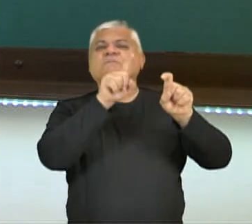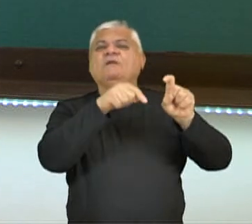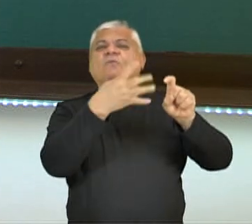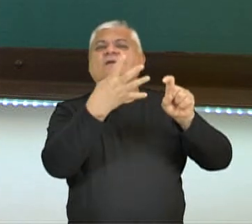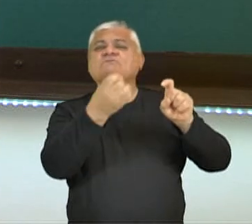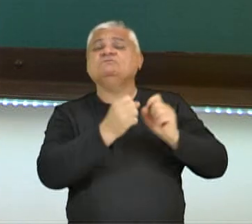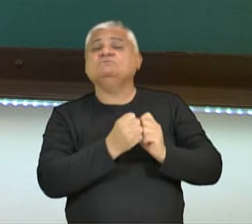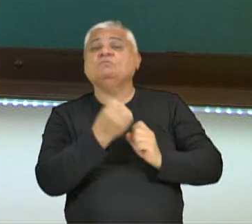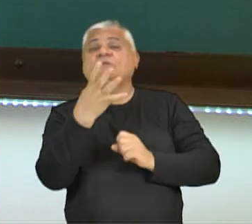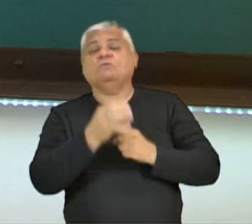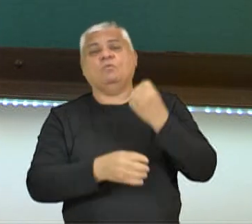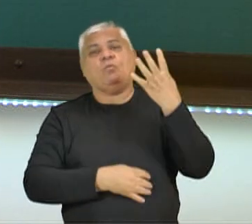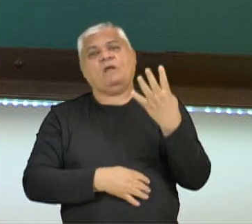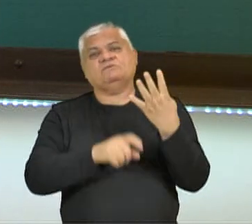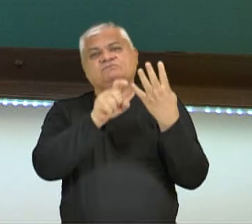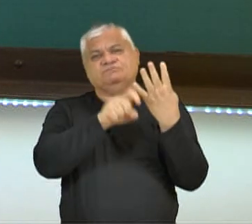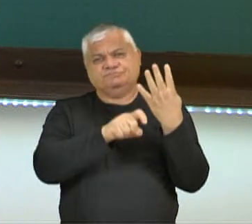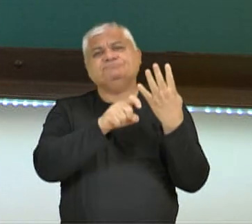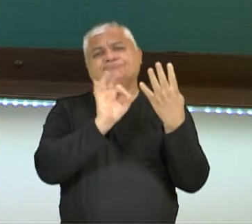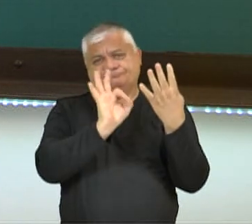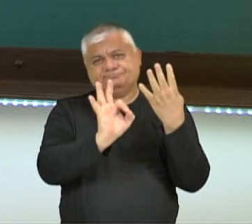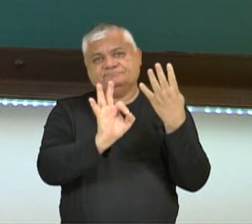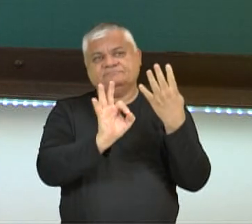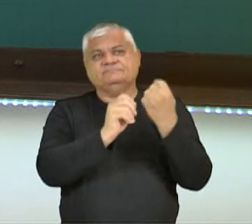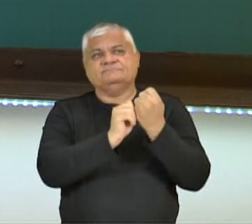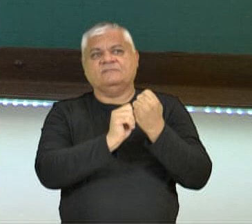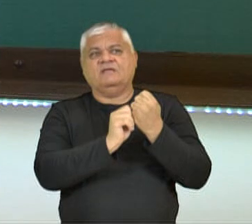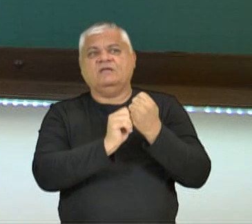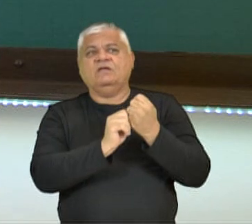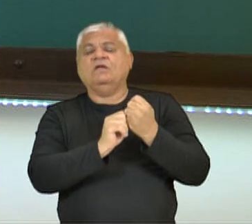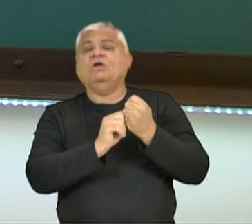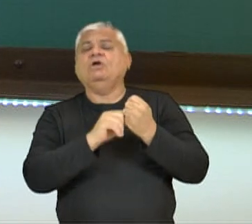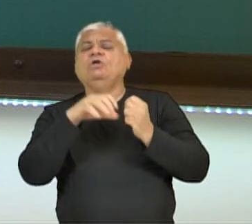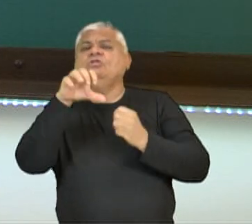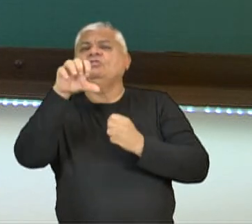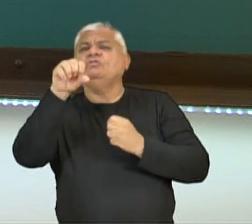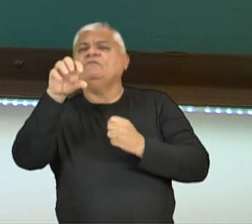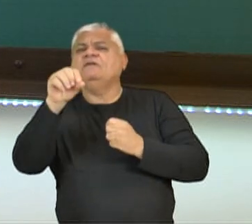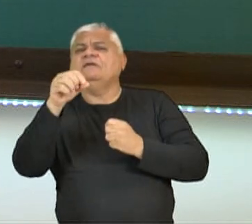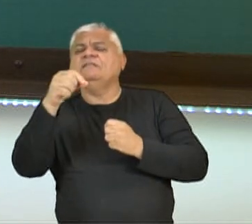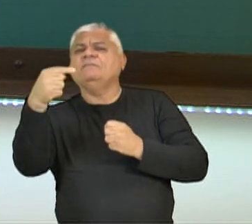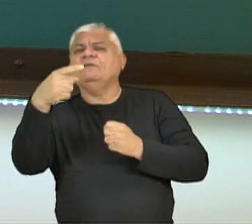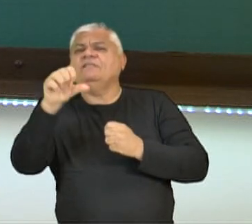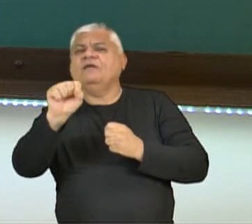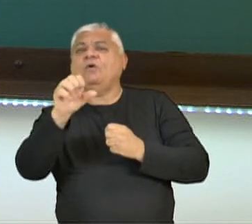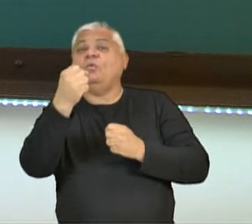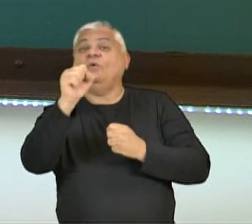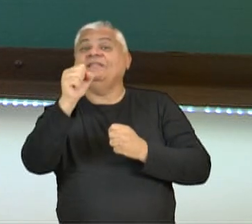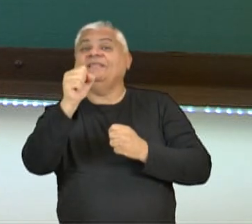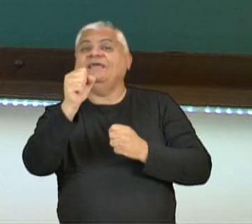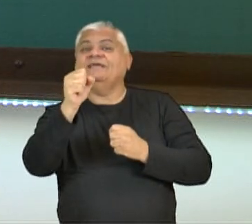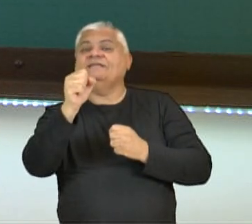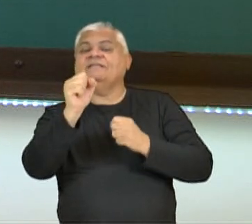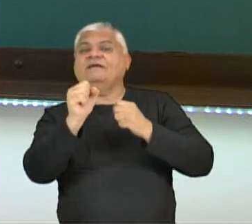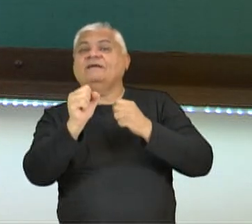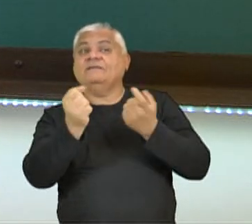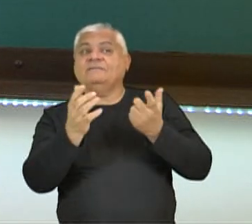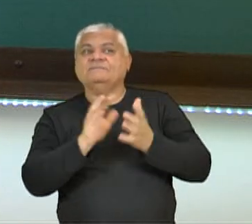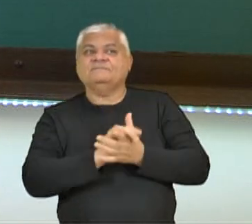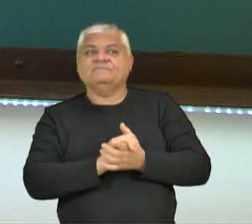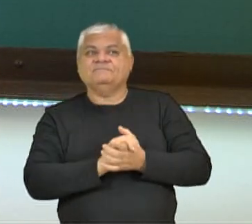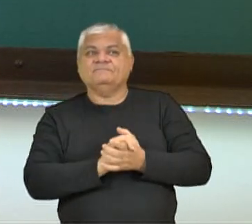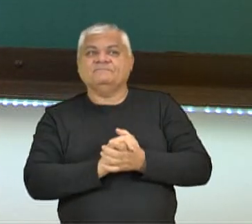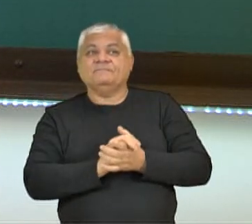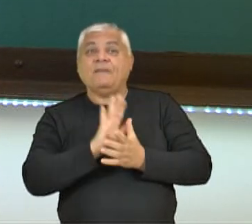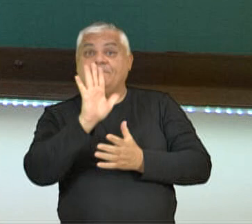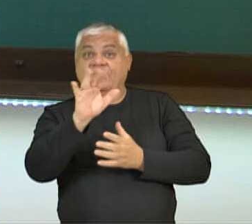4x, sobra os outros 4x. 90 menos 10, 80. Não falei que era fácil?